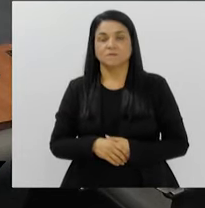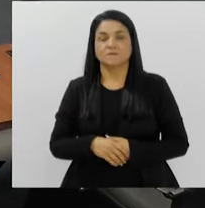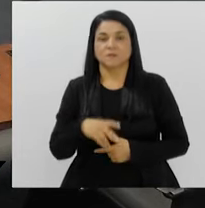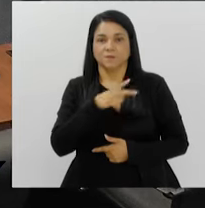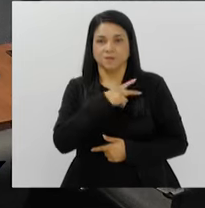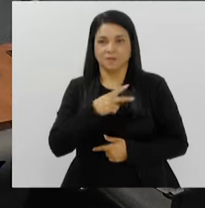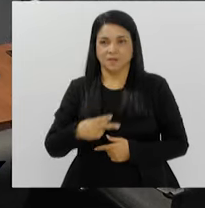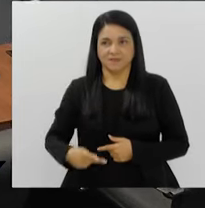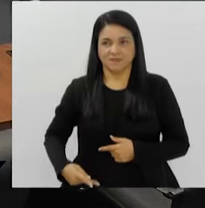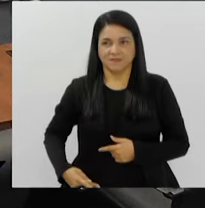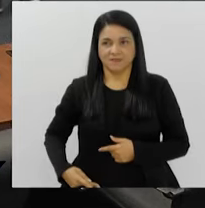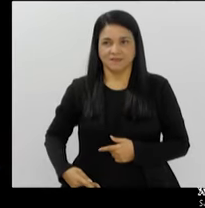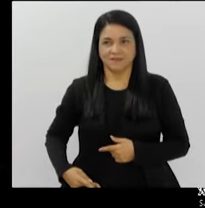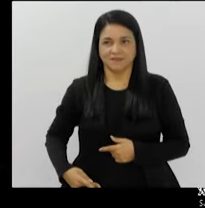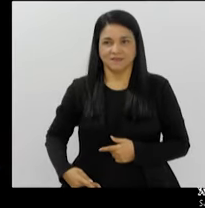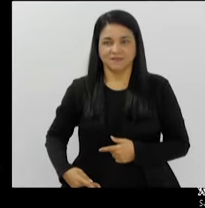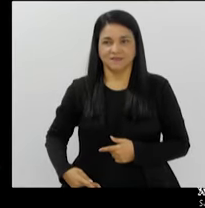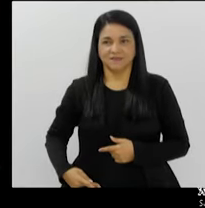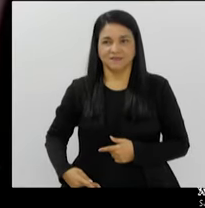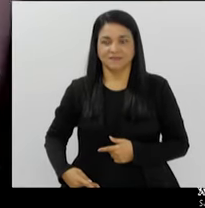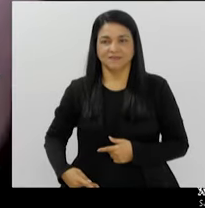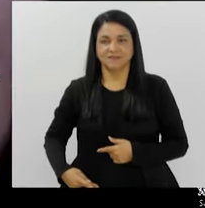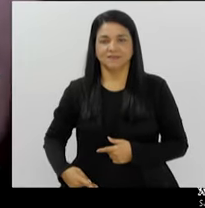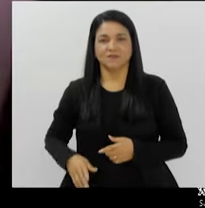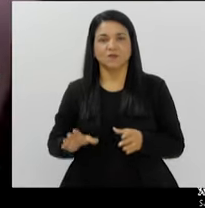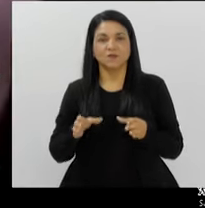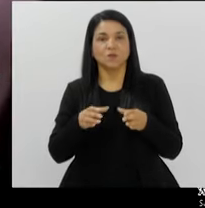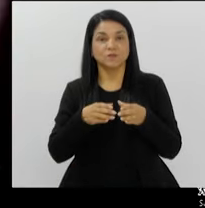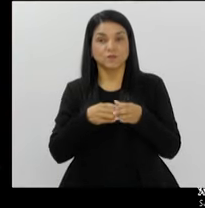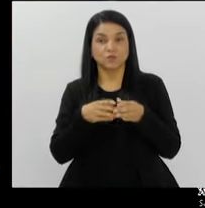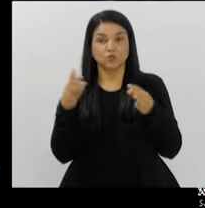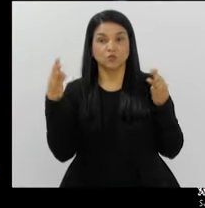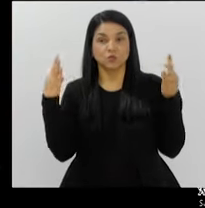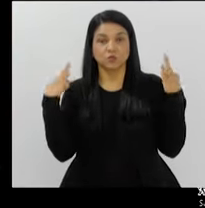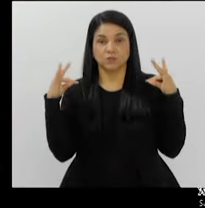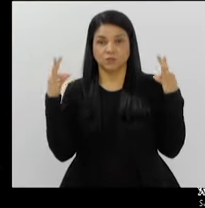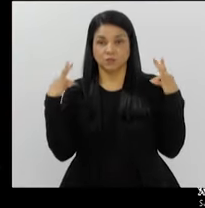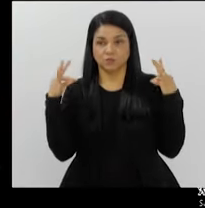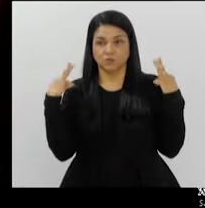Presidente. Oi, meu anjo. Pela comissão de turismo.